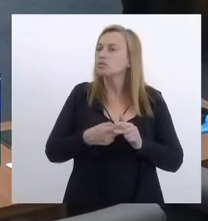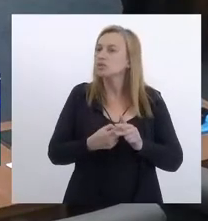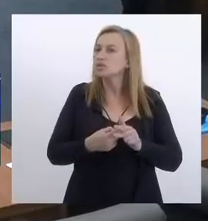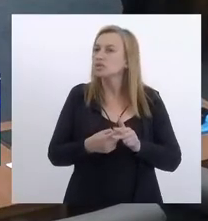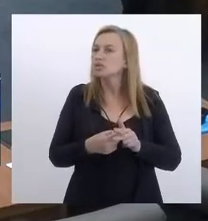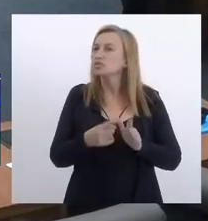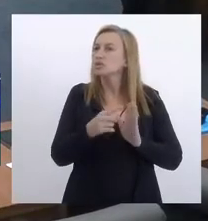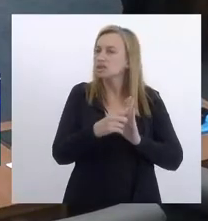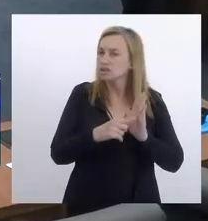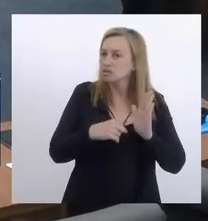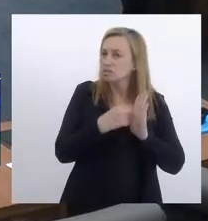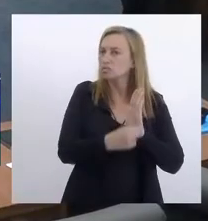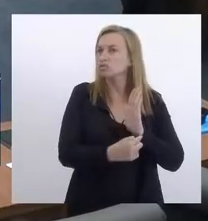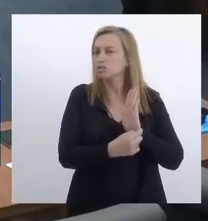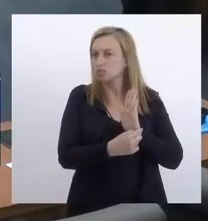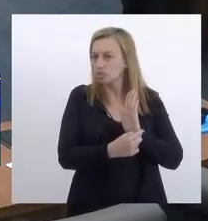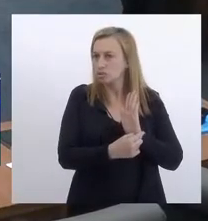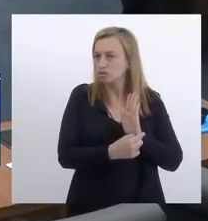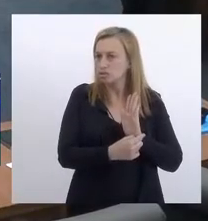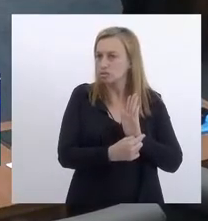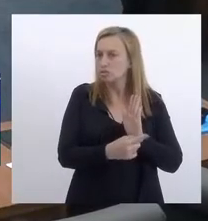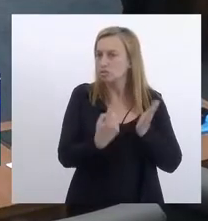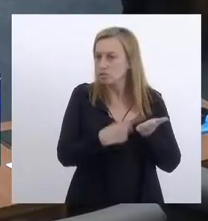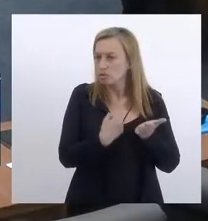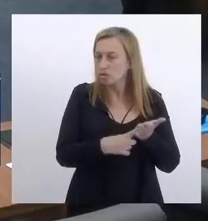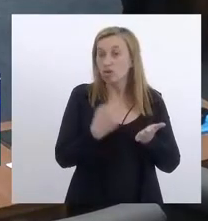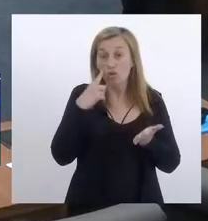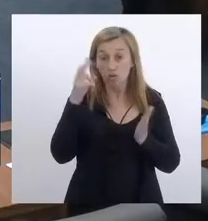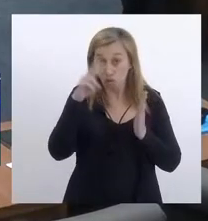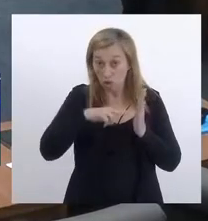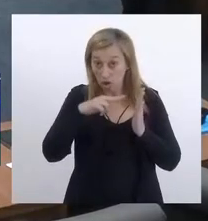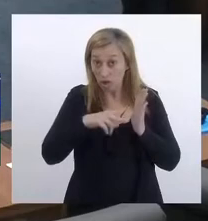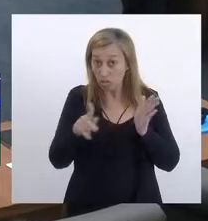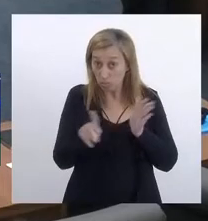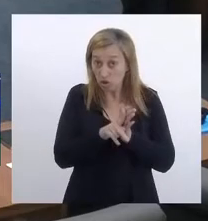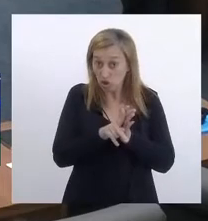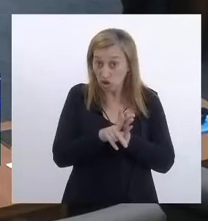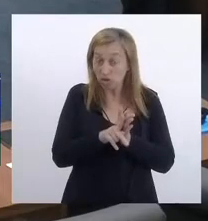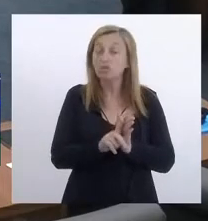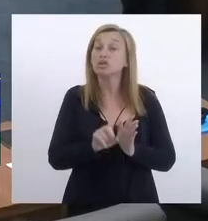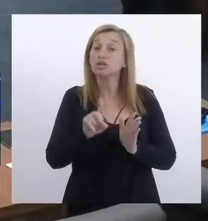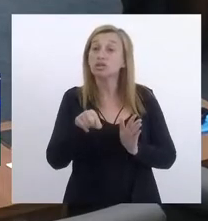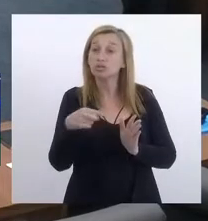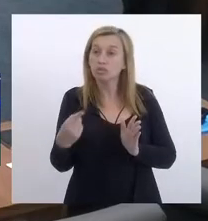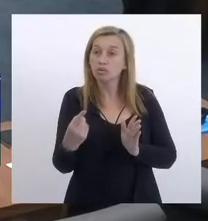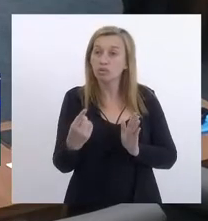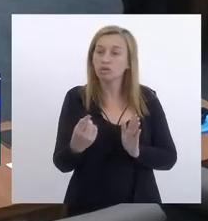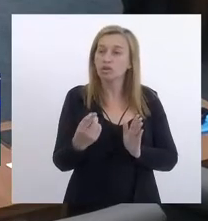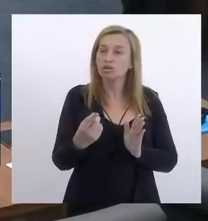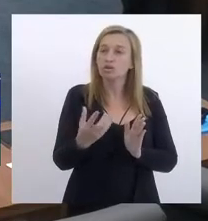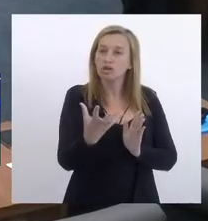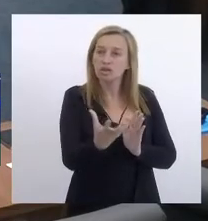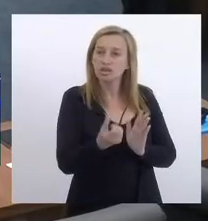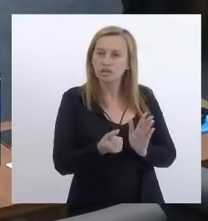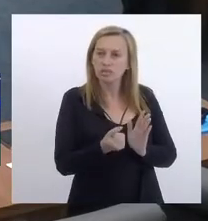manutenção dos vetos, foi o acordo. Então eu vou ler o projeto e vou colher o parecer